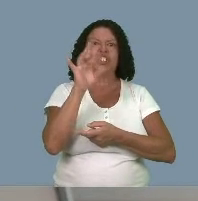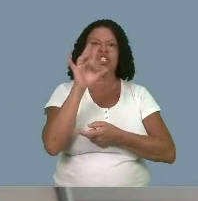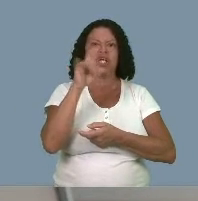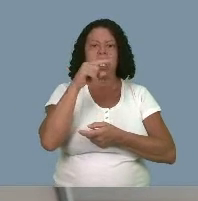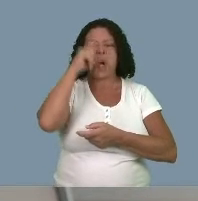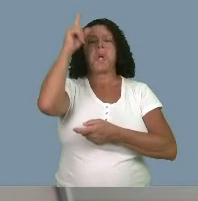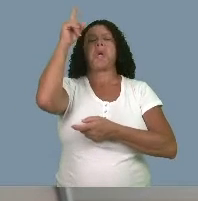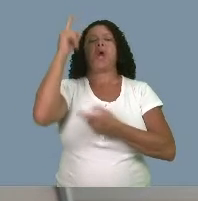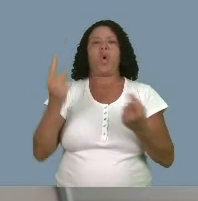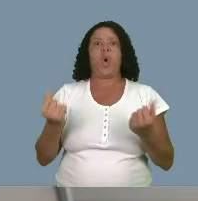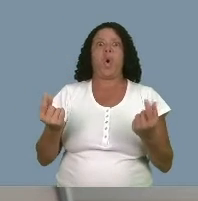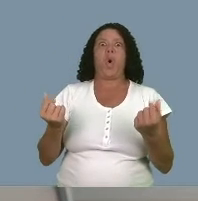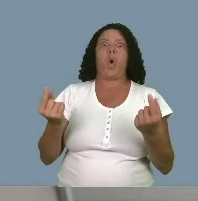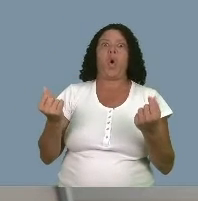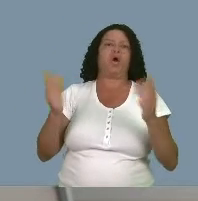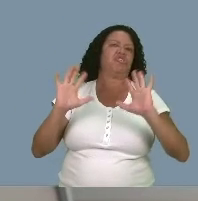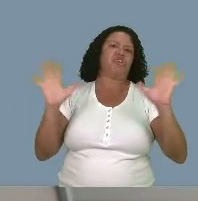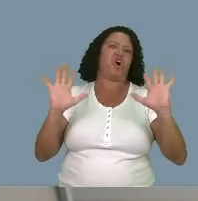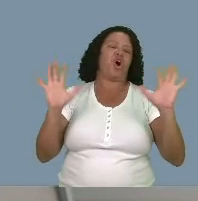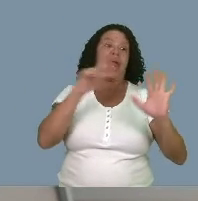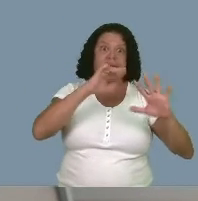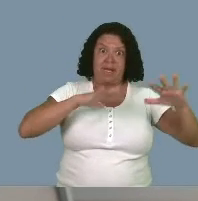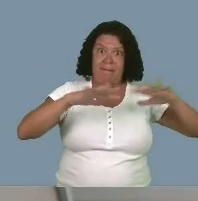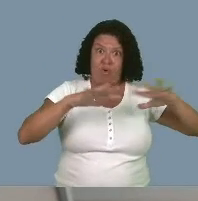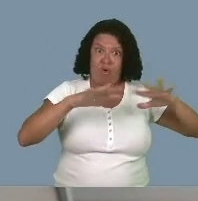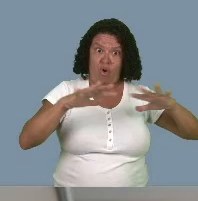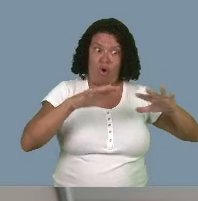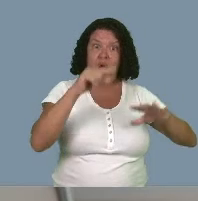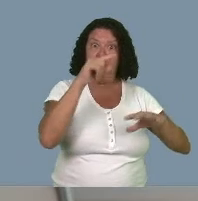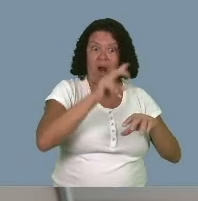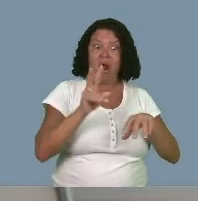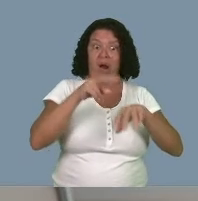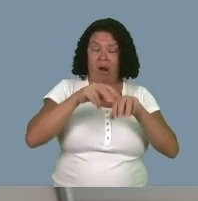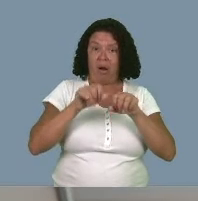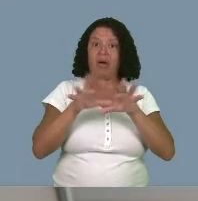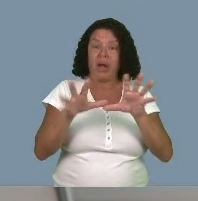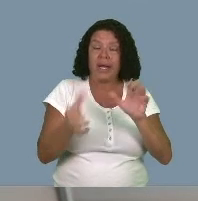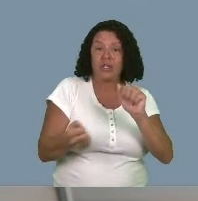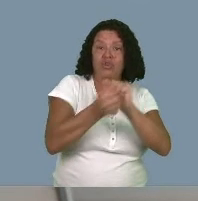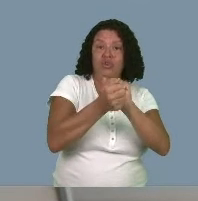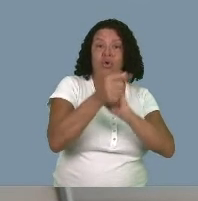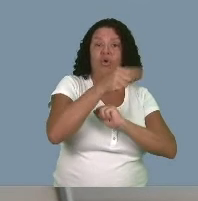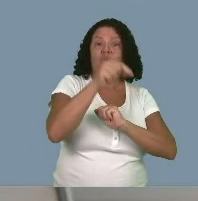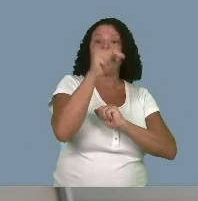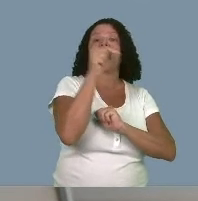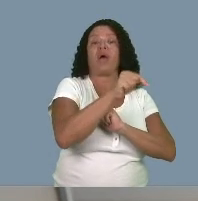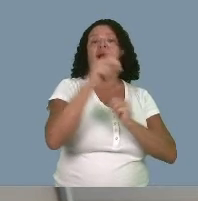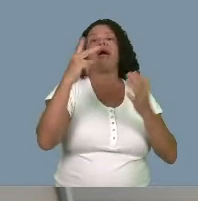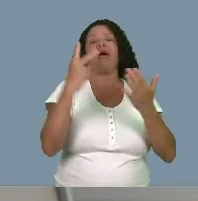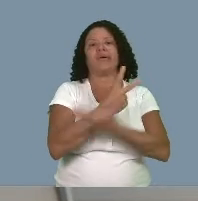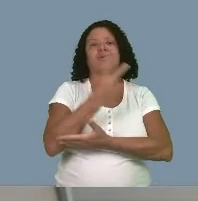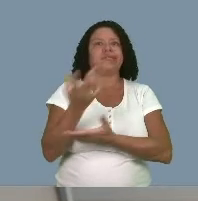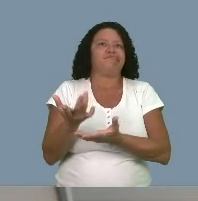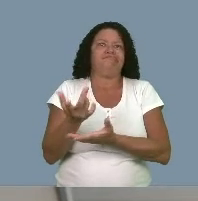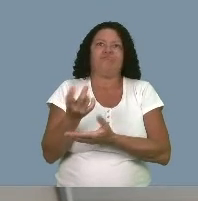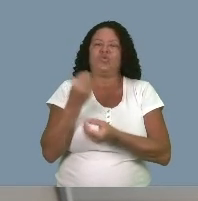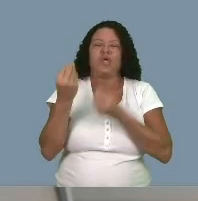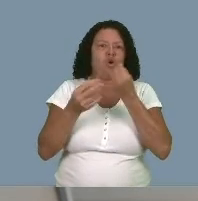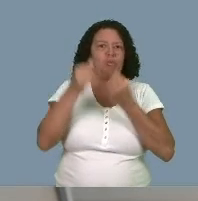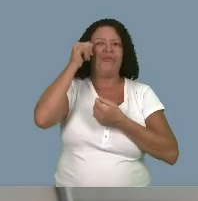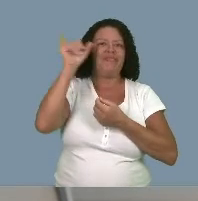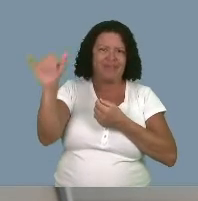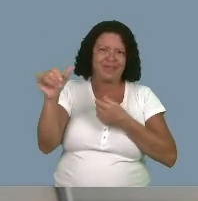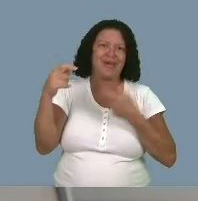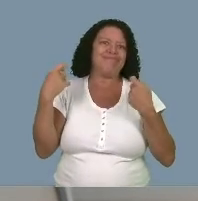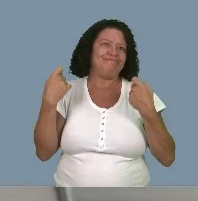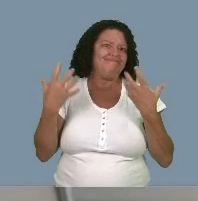Então, esse movimento edificante que a pandemia traz junto, né, ele era inevitável.